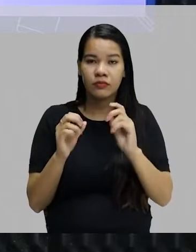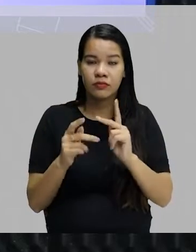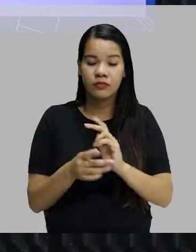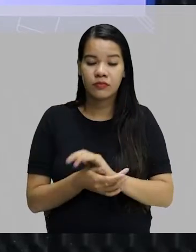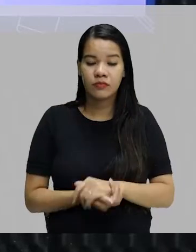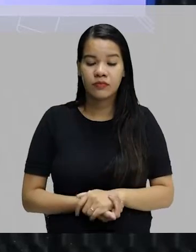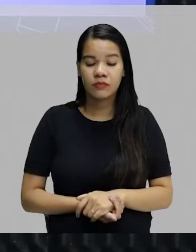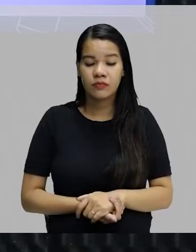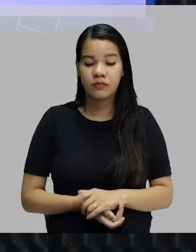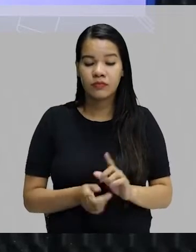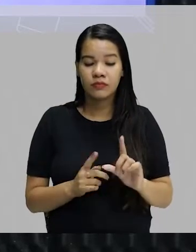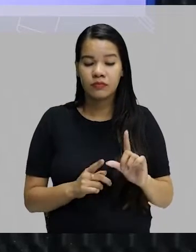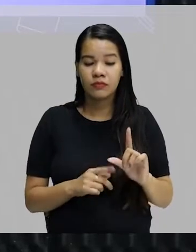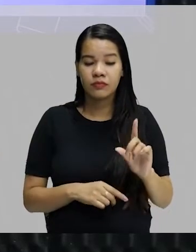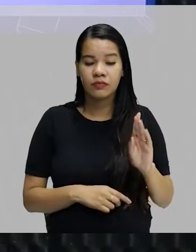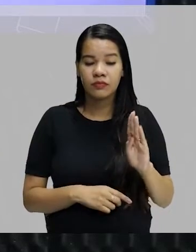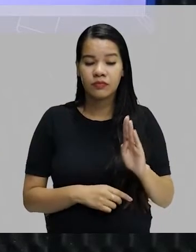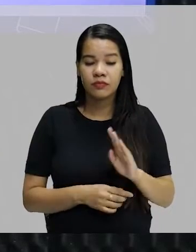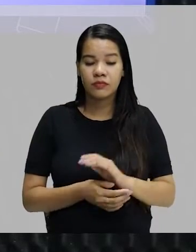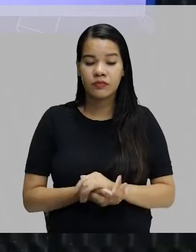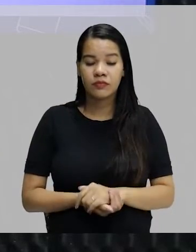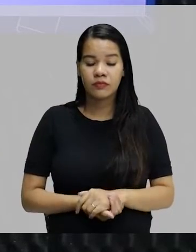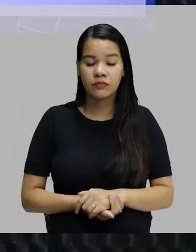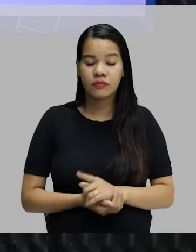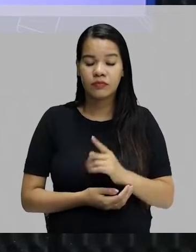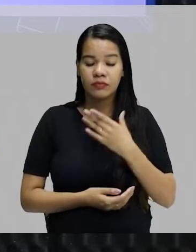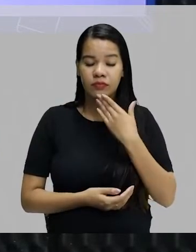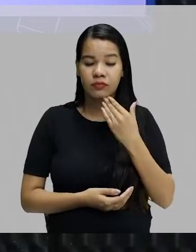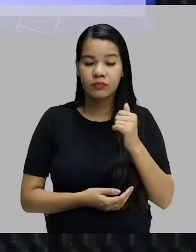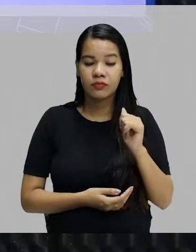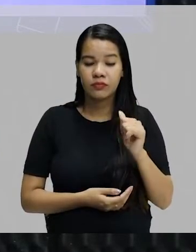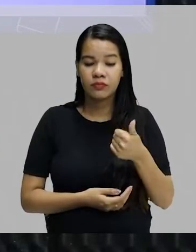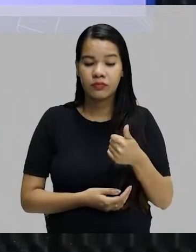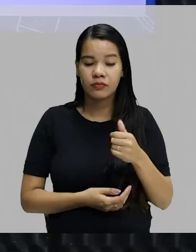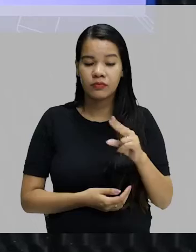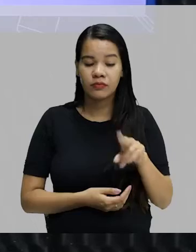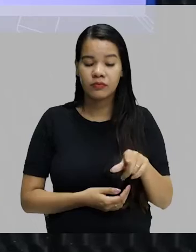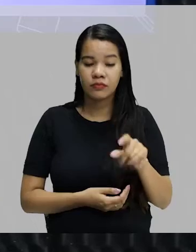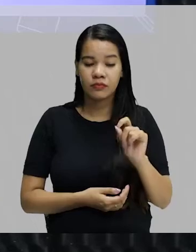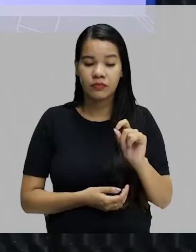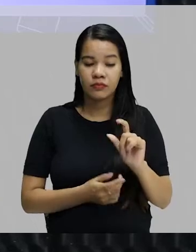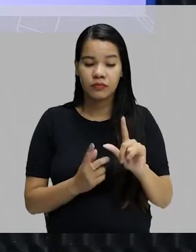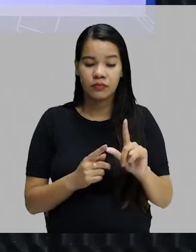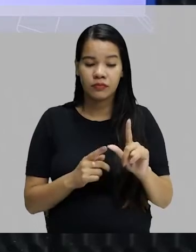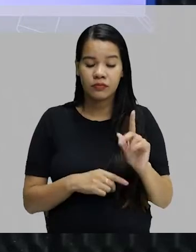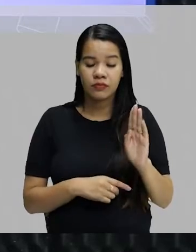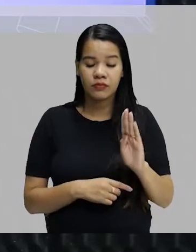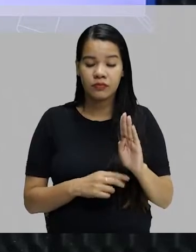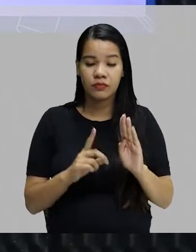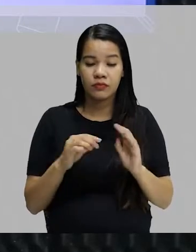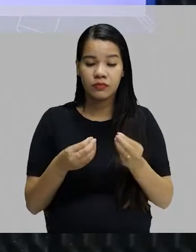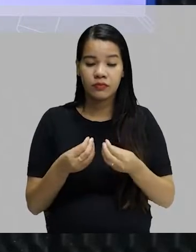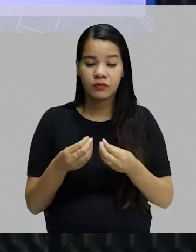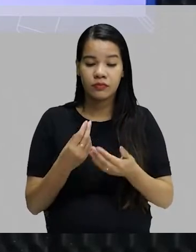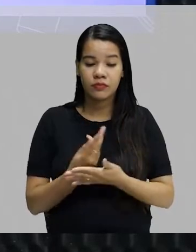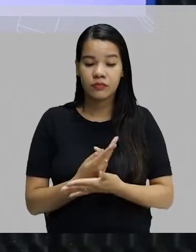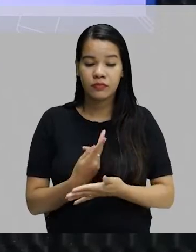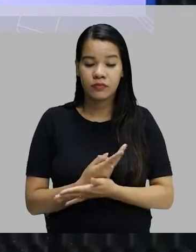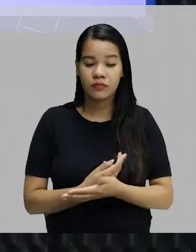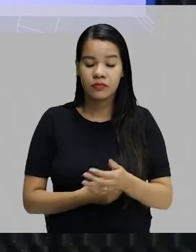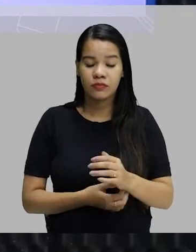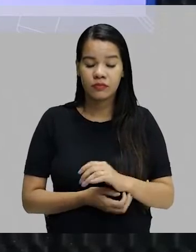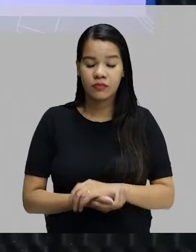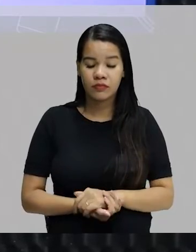bom? Letra B, é melhor assinalar a letra B aí como o que está incorreto, certo? Então, vamos seguir,